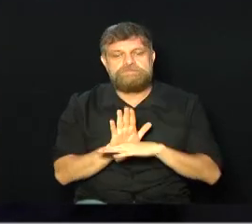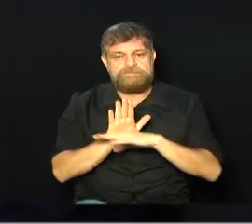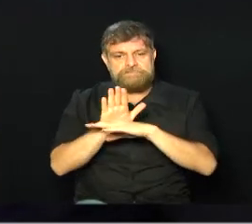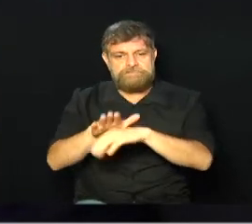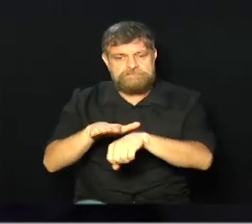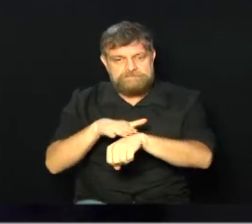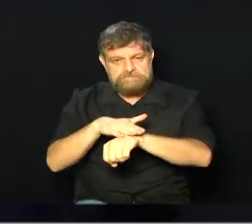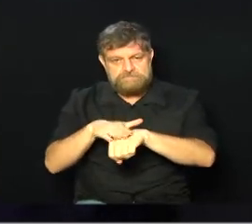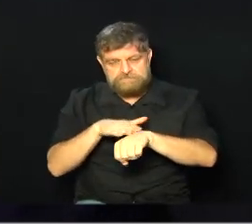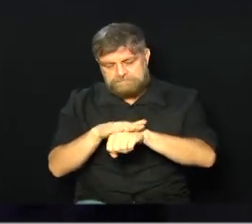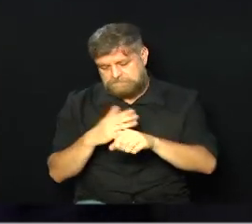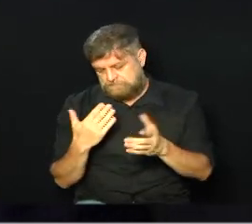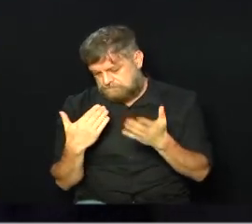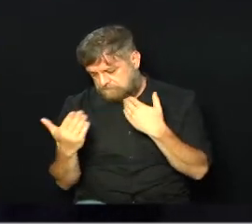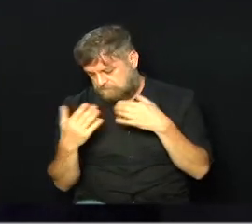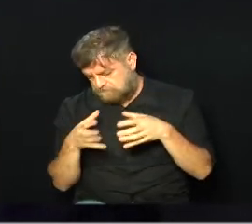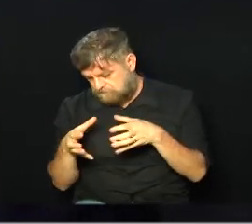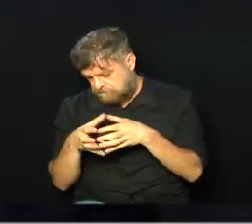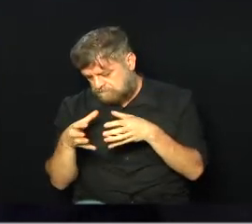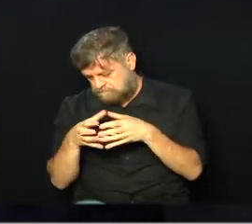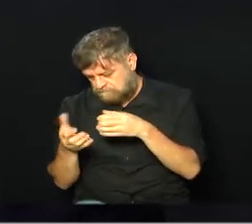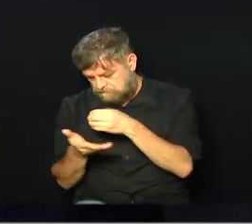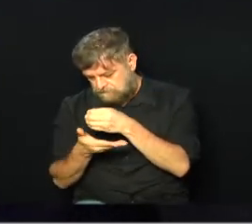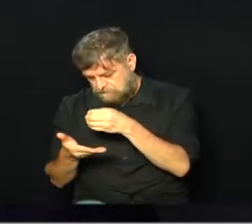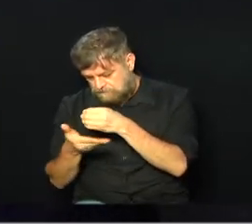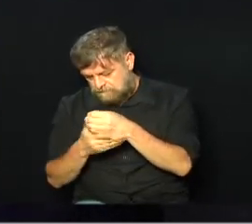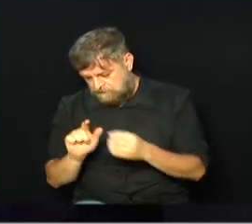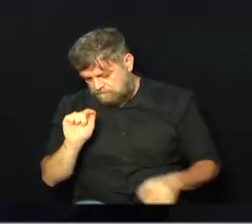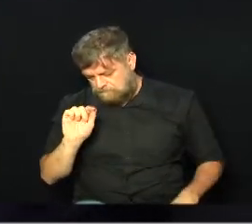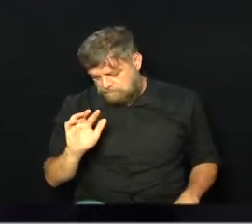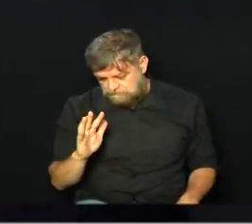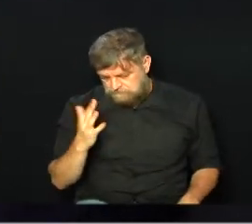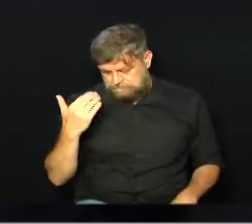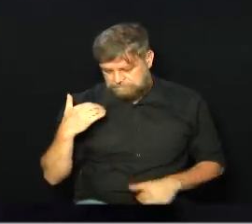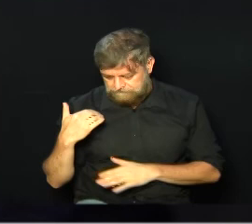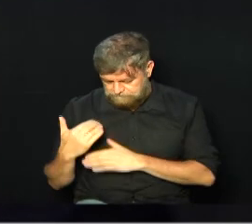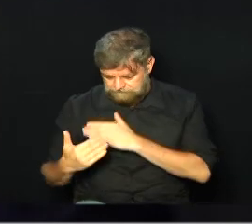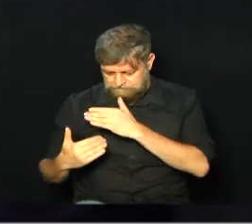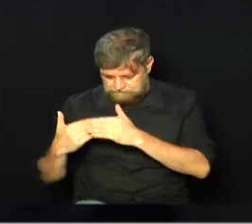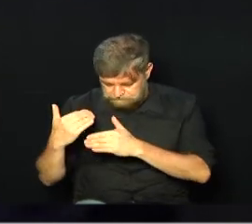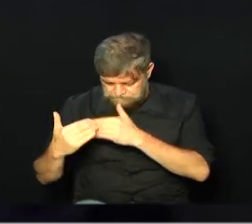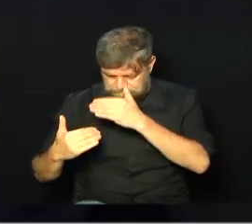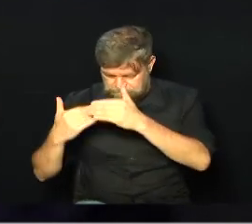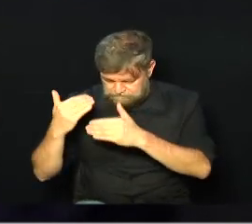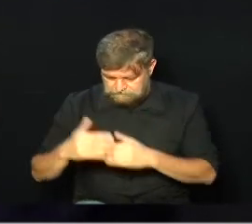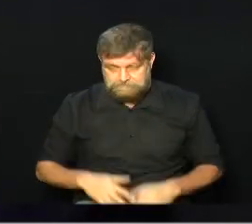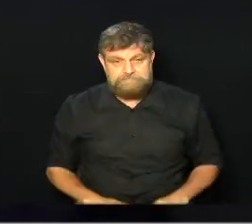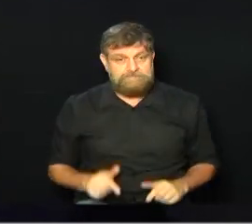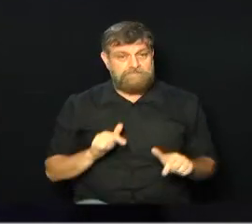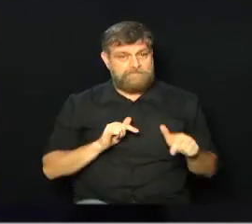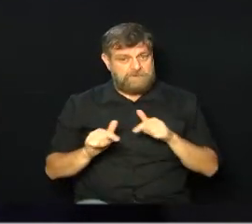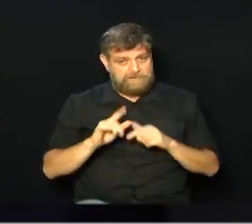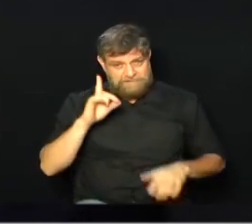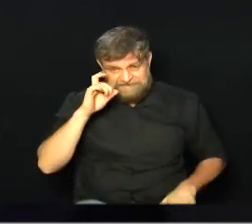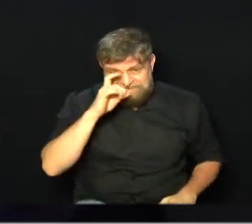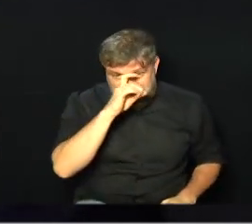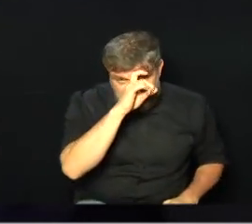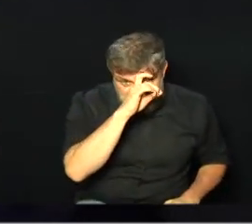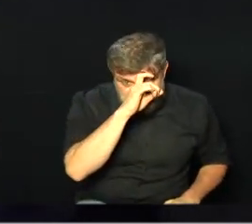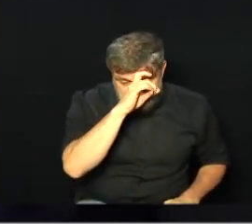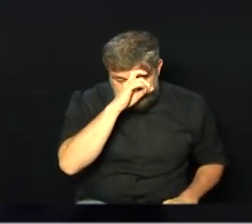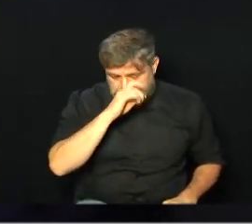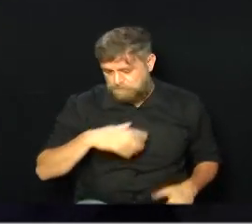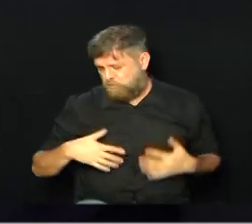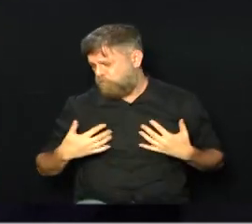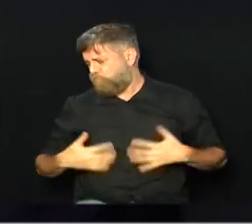conversar também sobre base, né, sobre o que vem sendo desenvolvido, porque é um trabalho árduo, um trabalho difícil demais